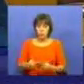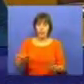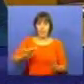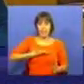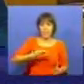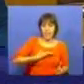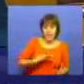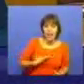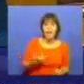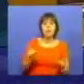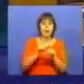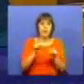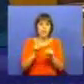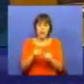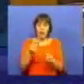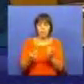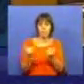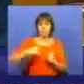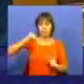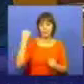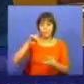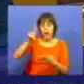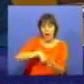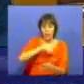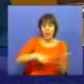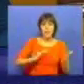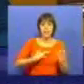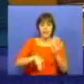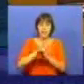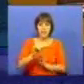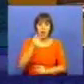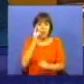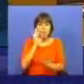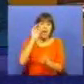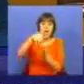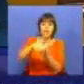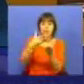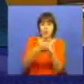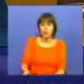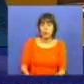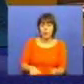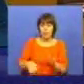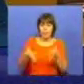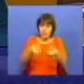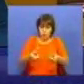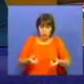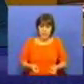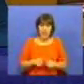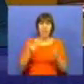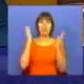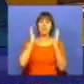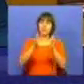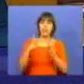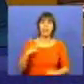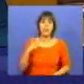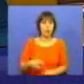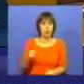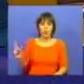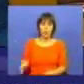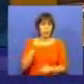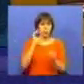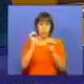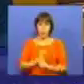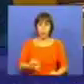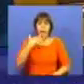decretos, roçou pela ilegalidade para anular um decreto-lei com uma resolução. O dossiê das estradas de Portugal não tem,